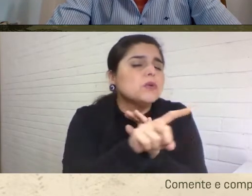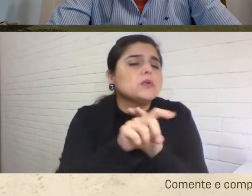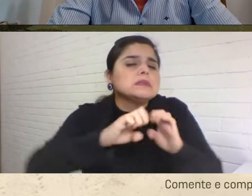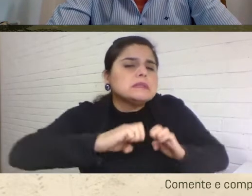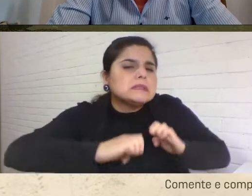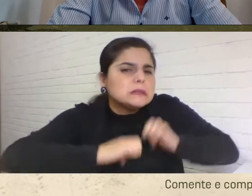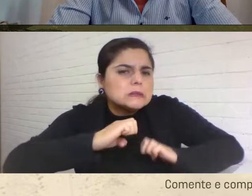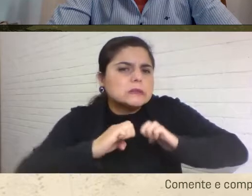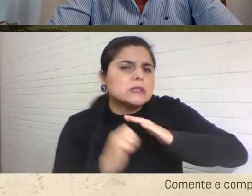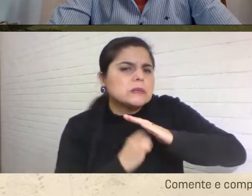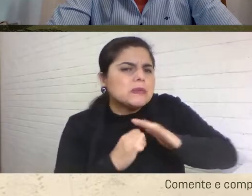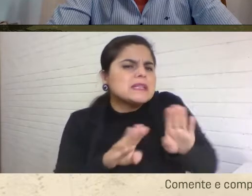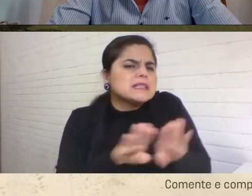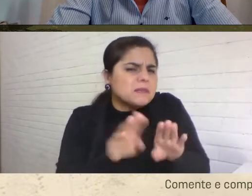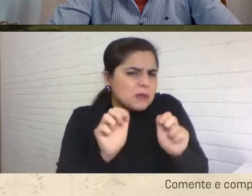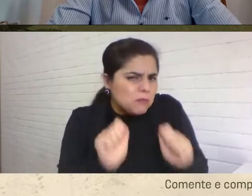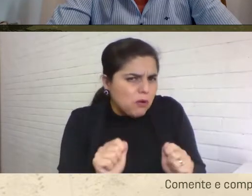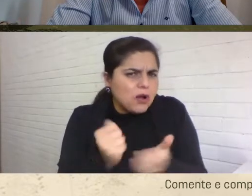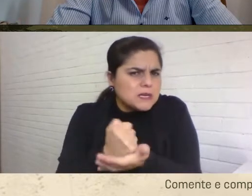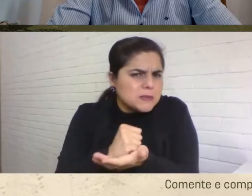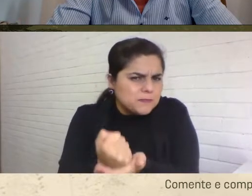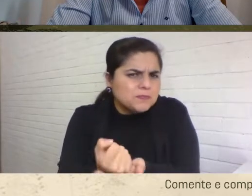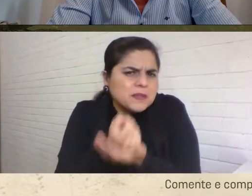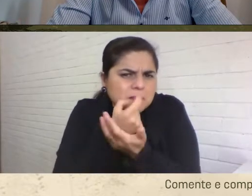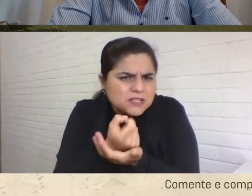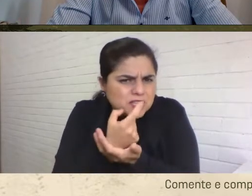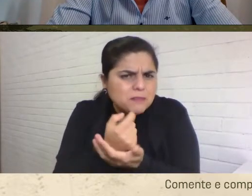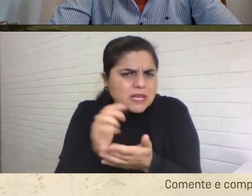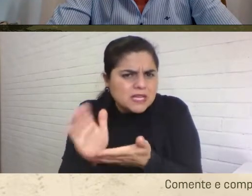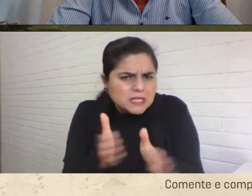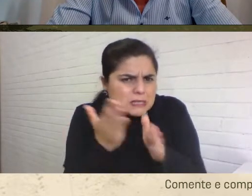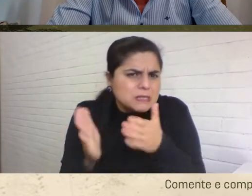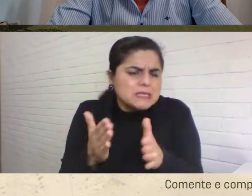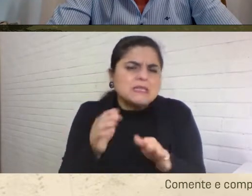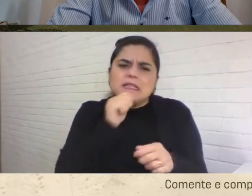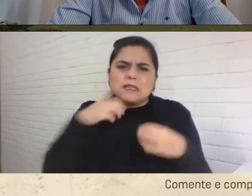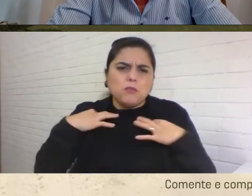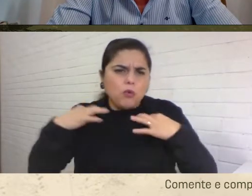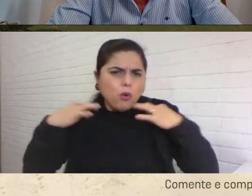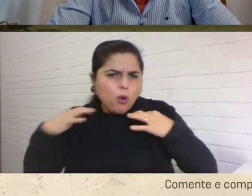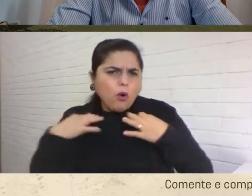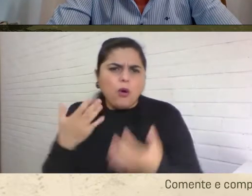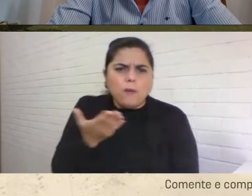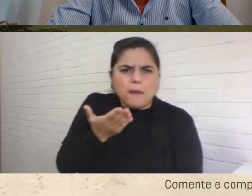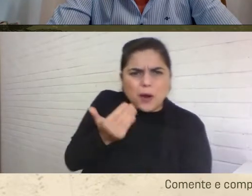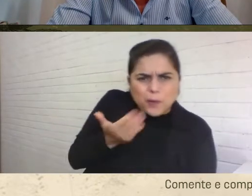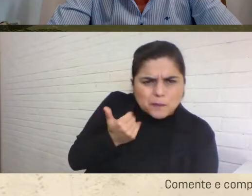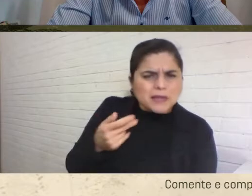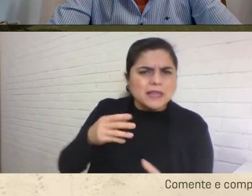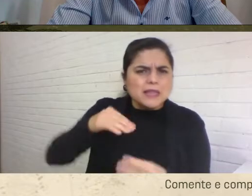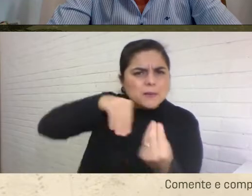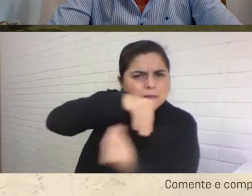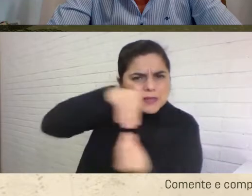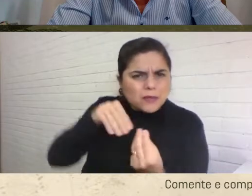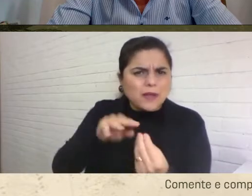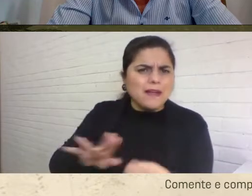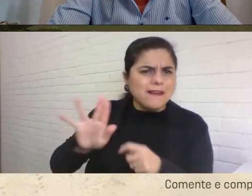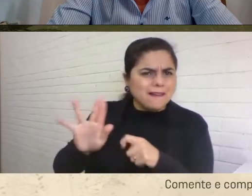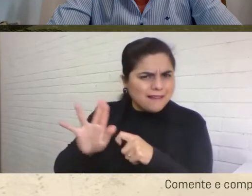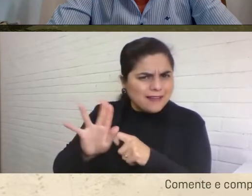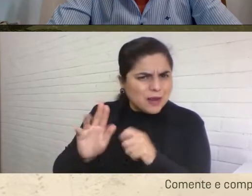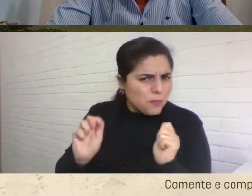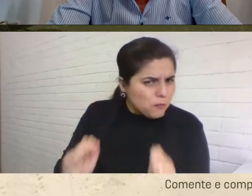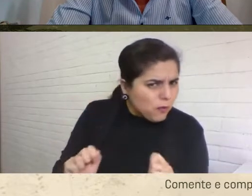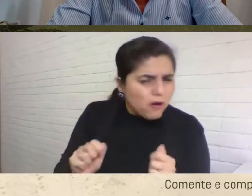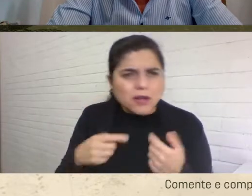os medicamentos, para os fins têxteis, alimentícios, que a cannabis também proporciona? Muito obrigado,